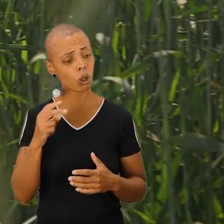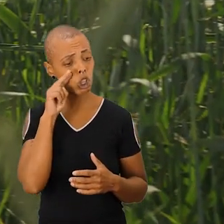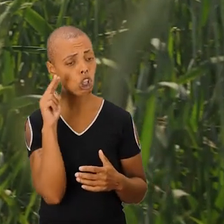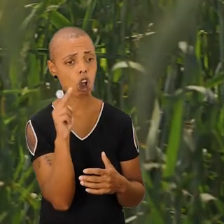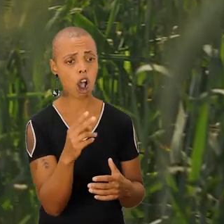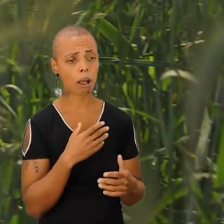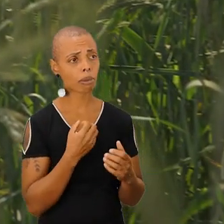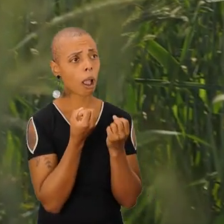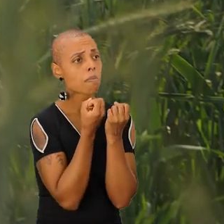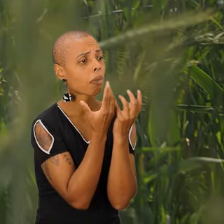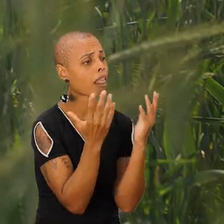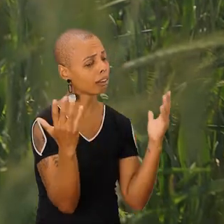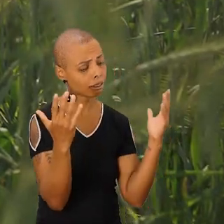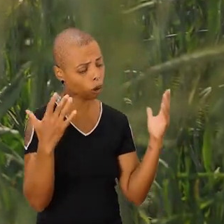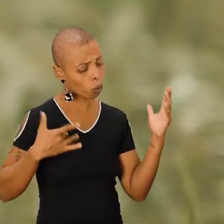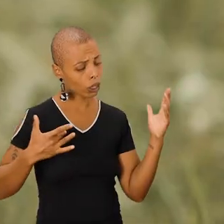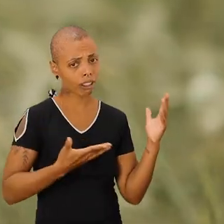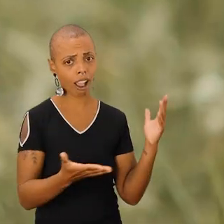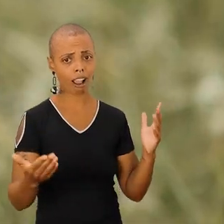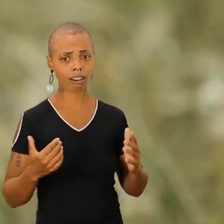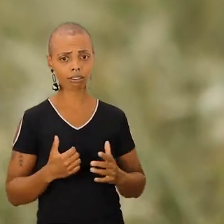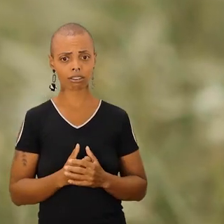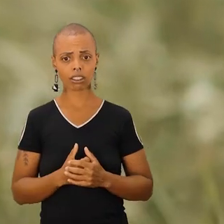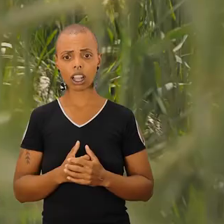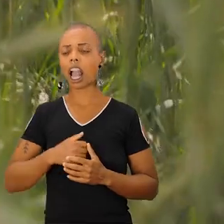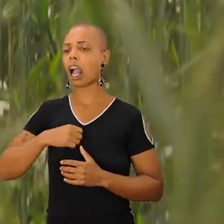Deus. As minhas plantinhas estão tão coitadinhas.